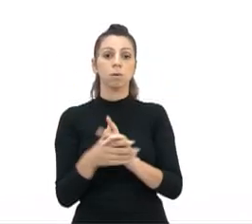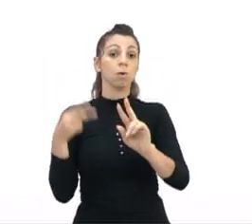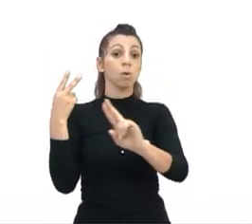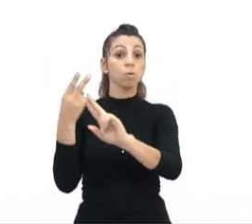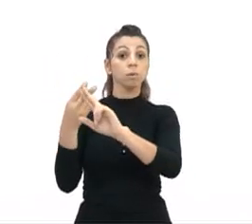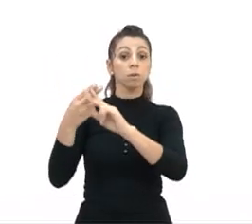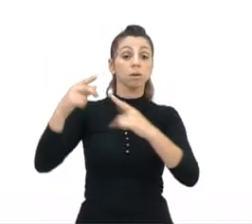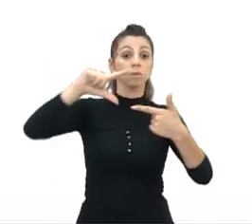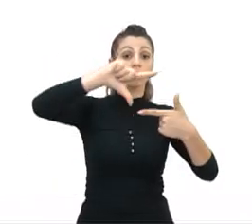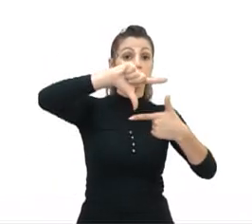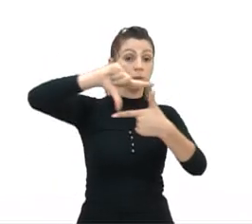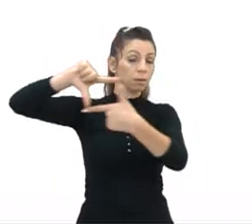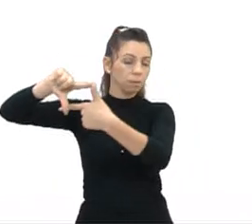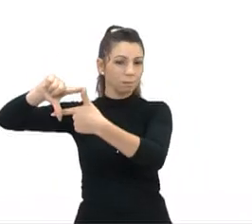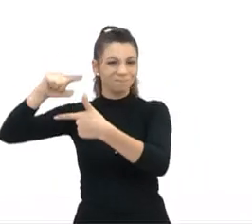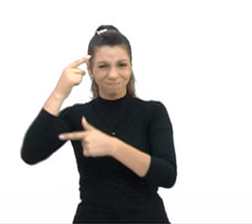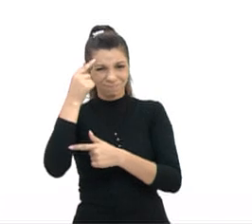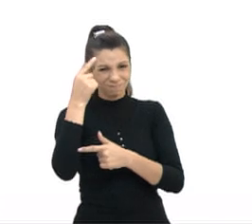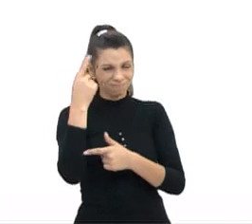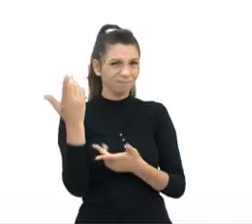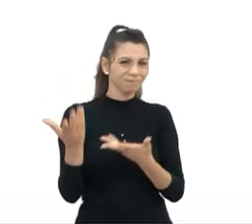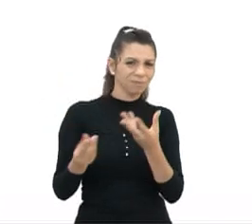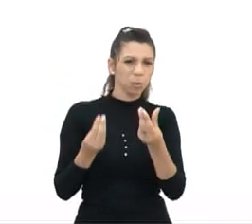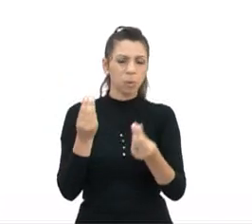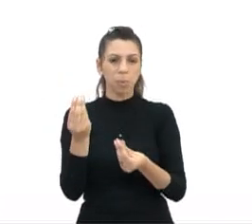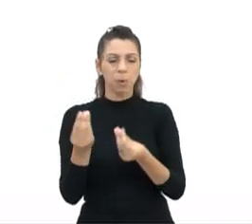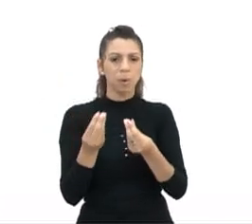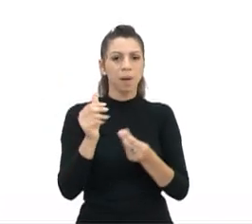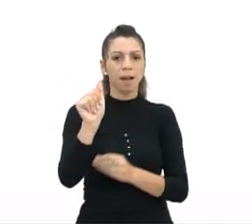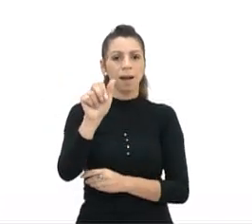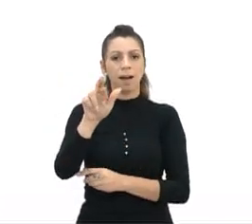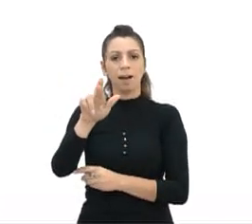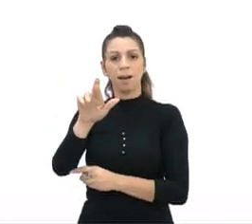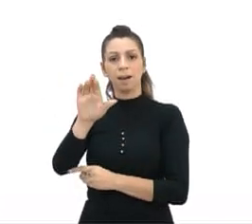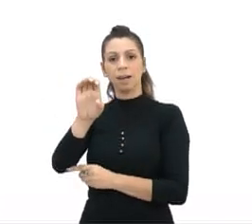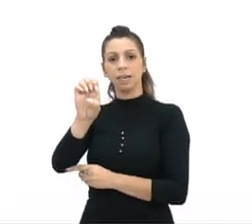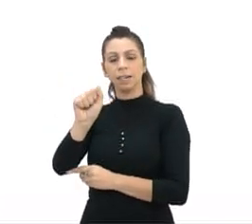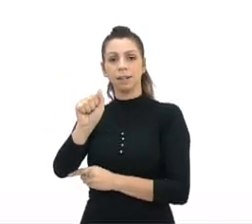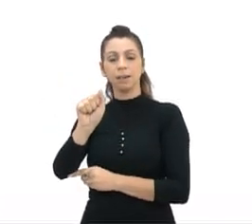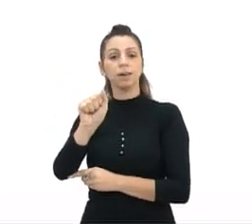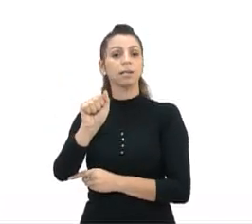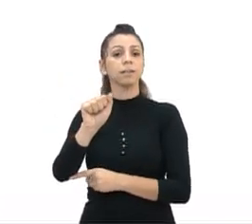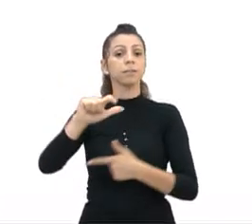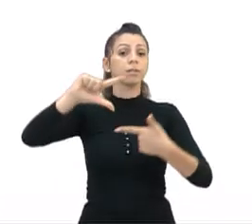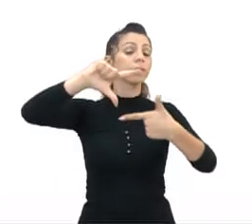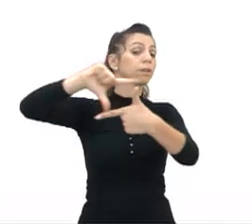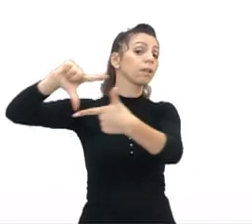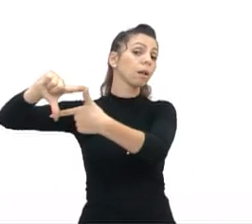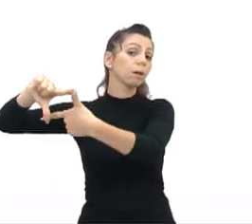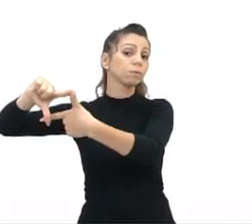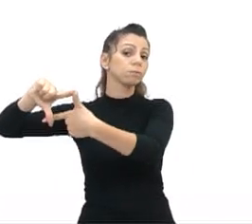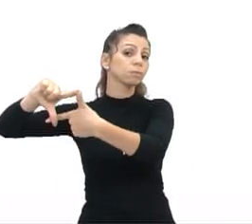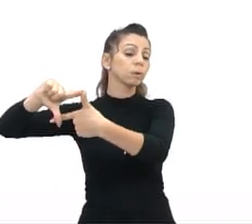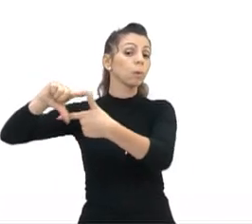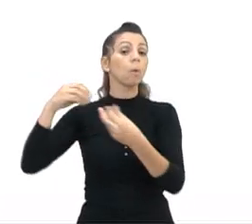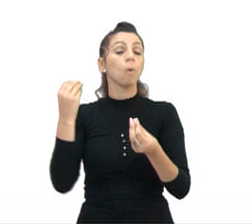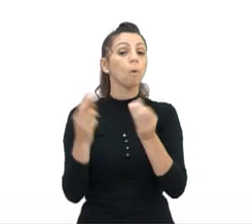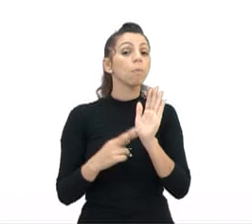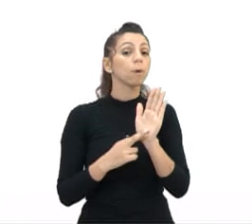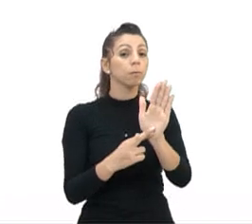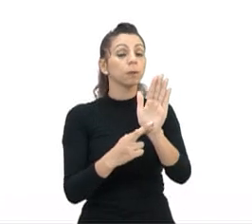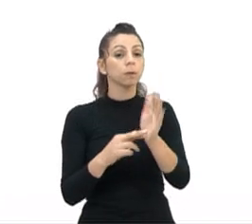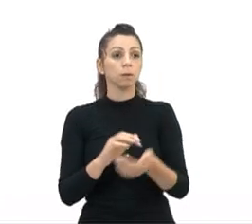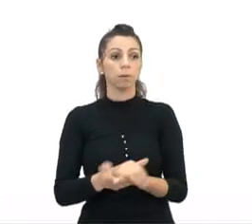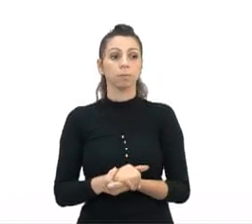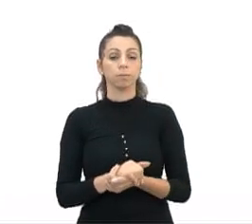retângulos? Pense um pouquinho. Usando a ideia de área de retângulo, o que eu posso fazer para representar o 2x e o 3x?